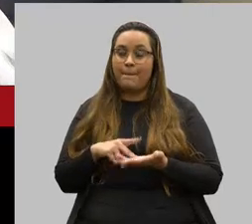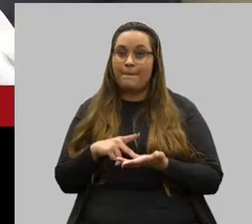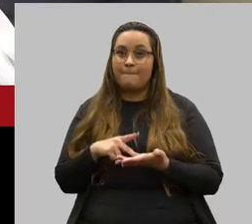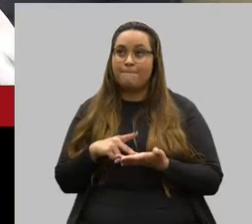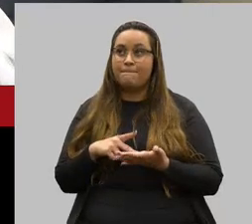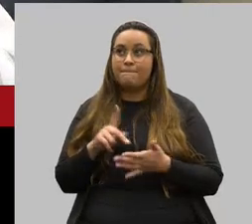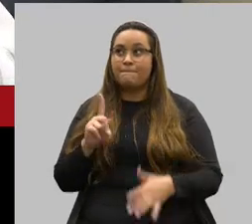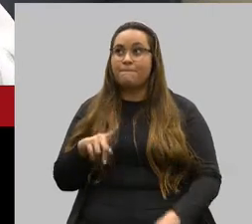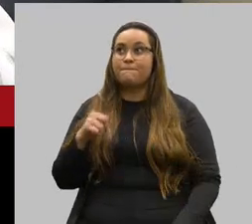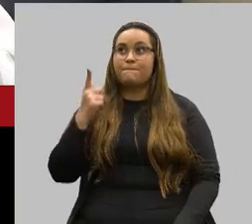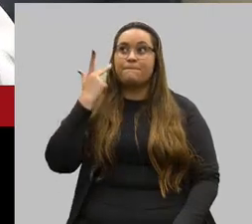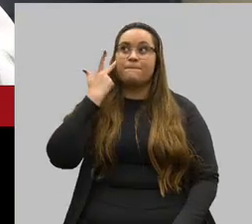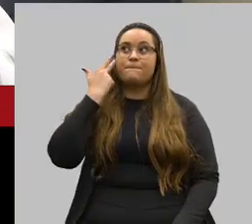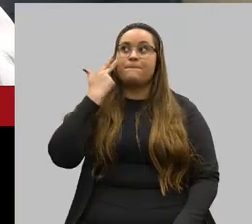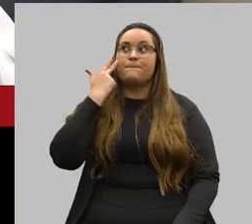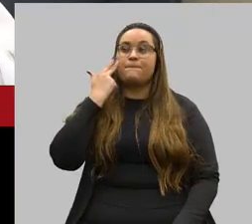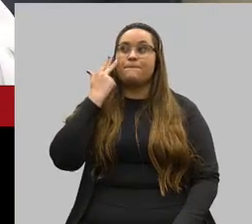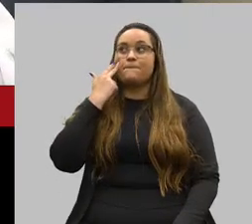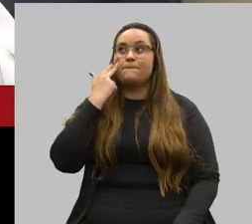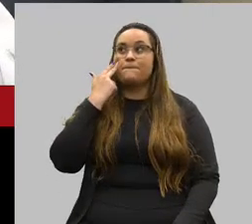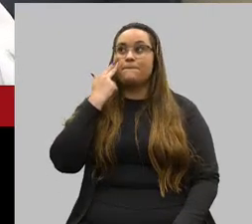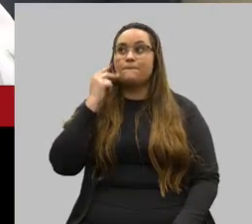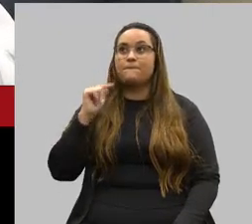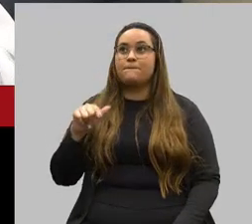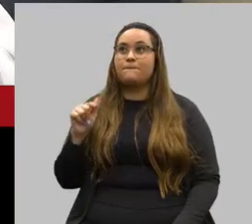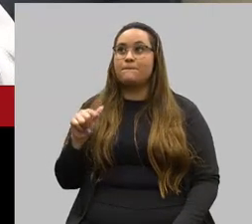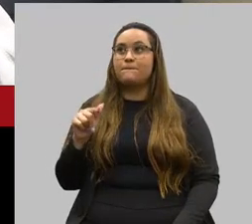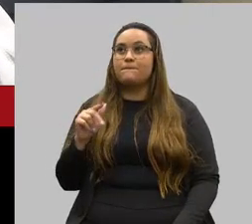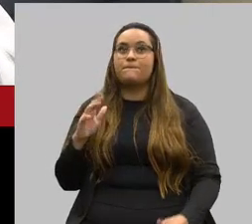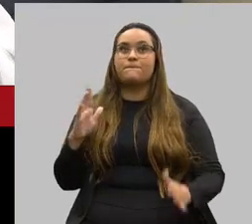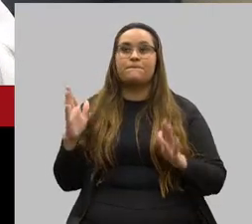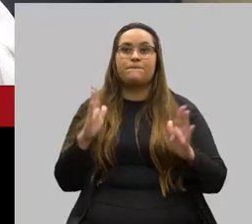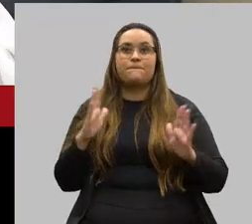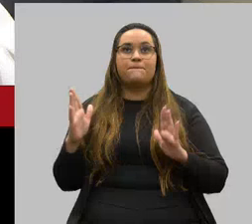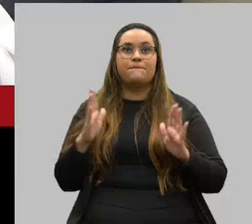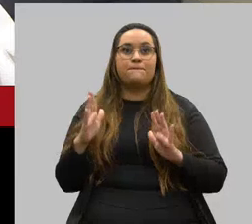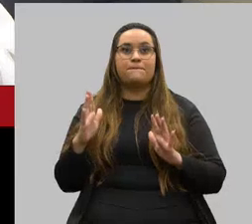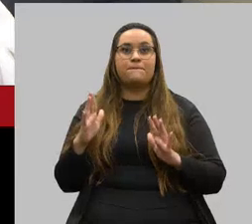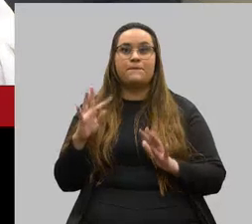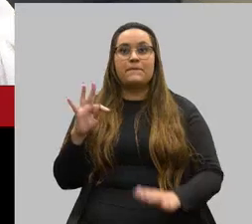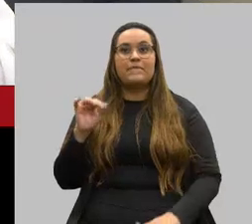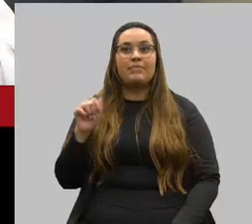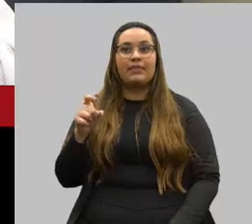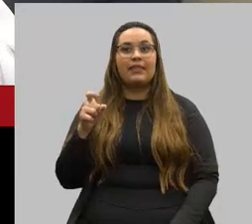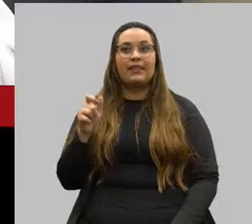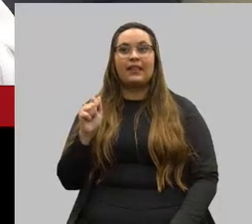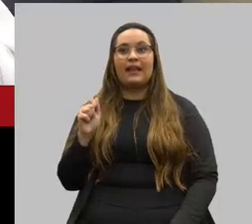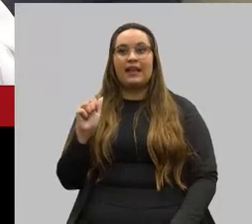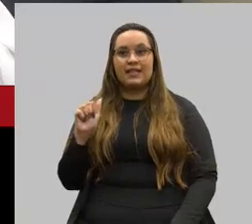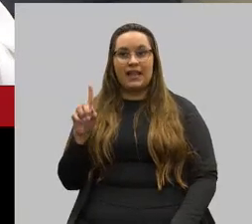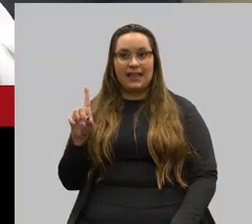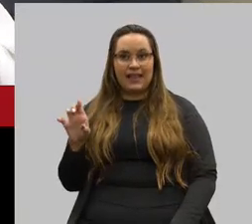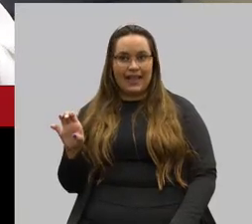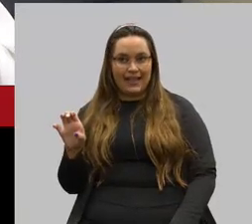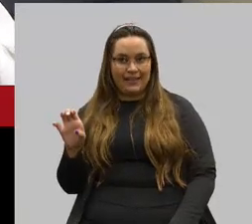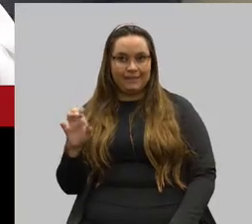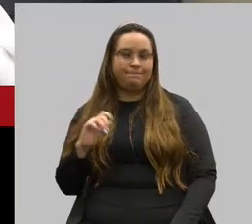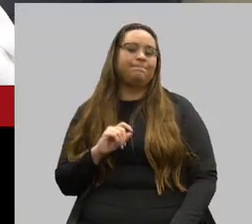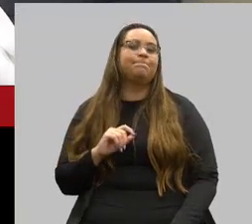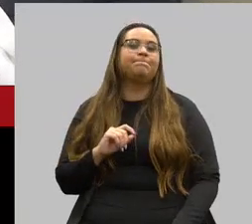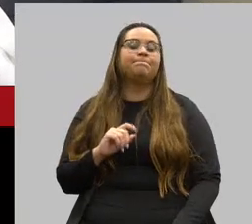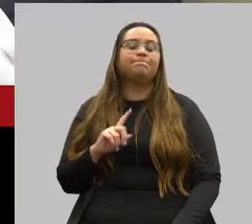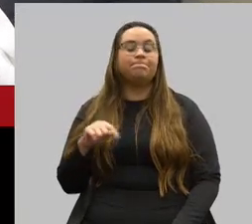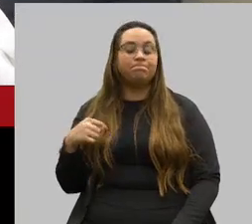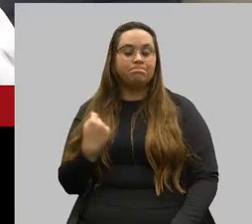é normativa Quanto a essa data eh de taxação do Ade e aí o que nós estamos buscando é